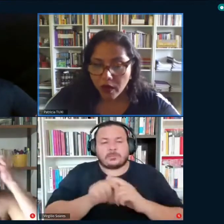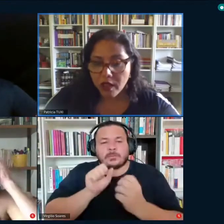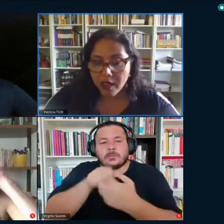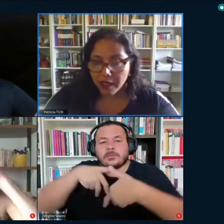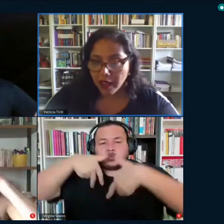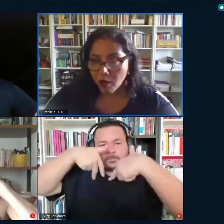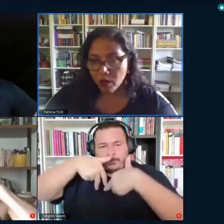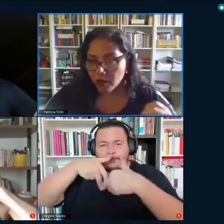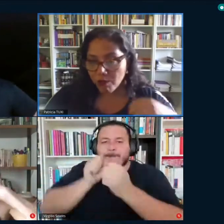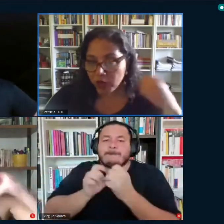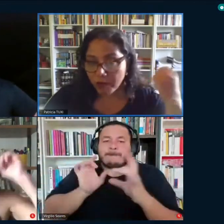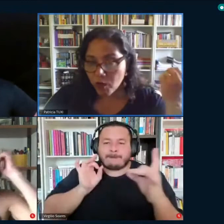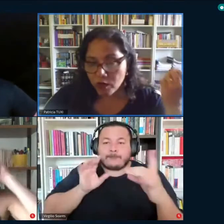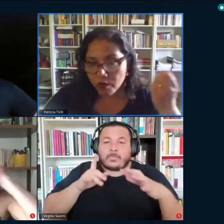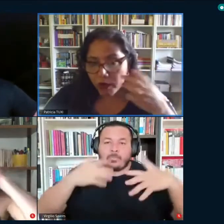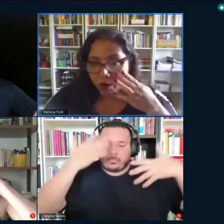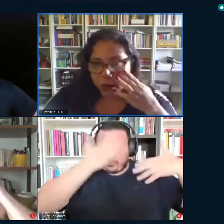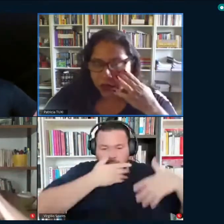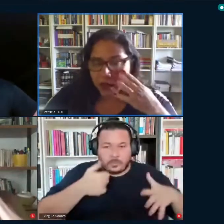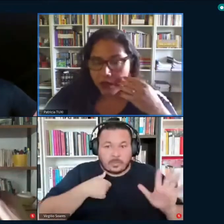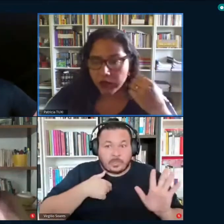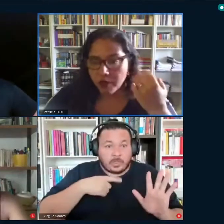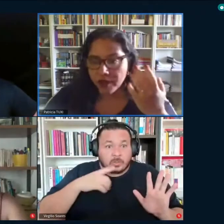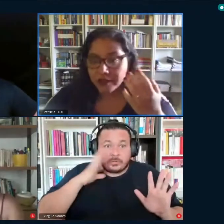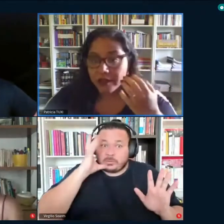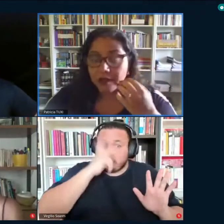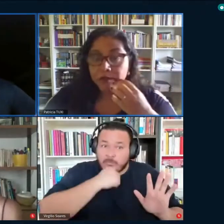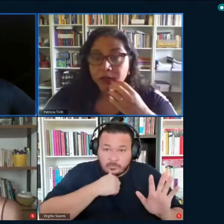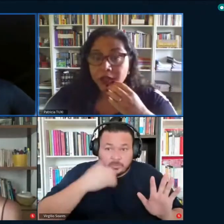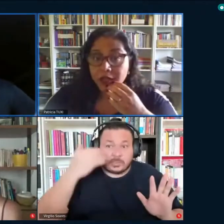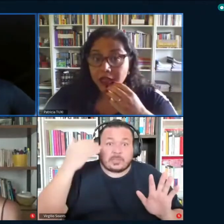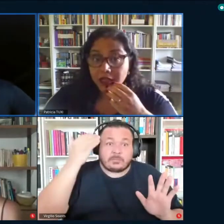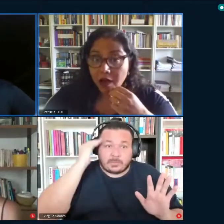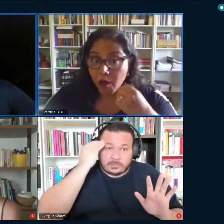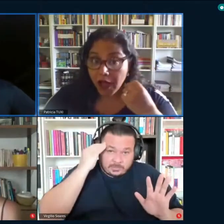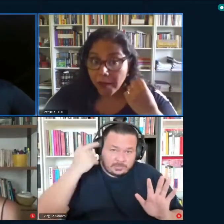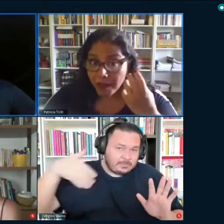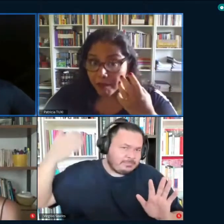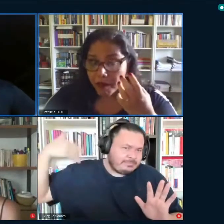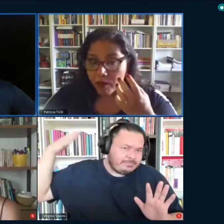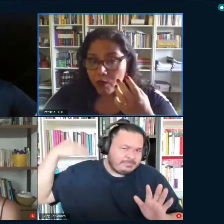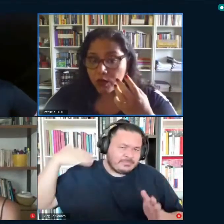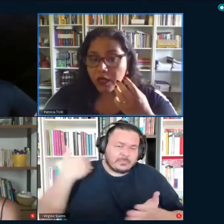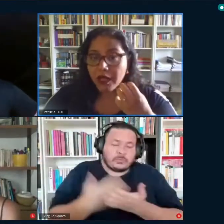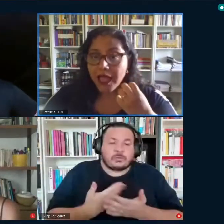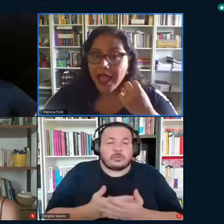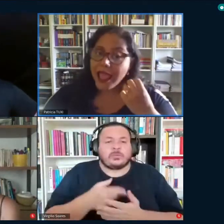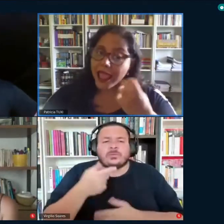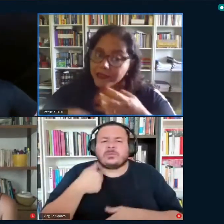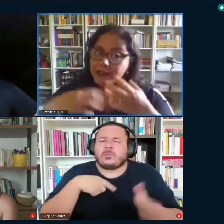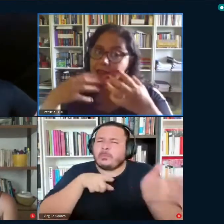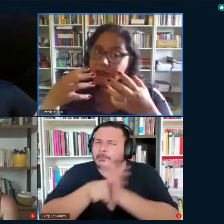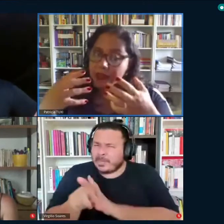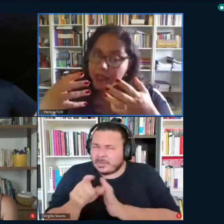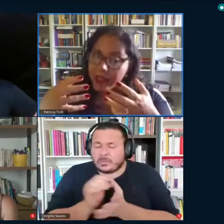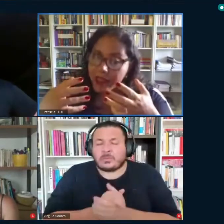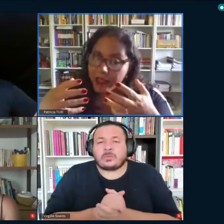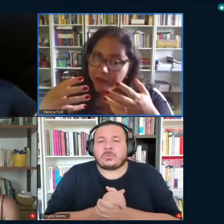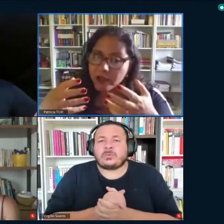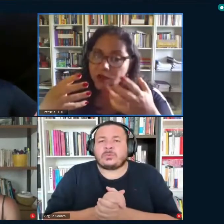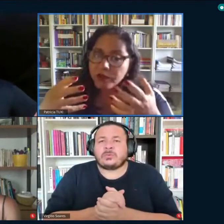respondeu agora, que é algo que eu demorei muito para compreender quando eu fazia. Então, a minha pergunta,